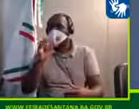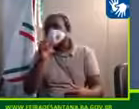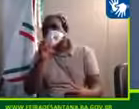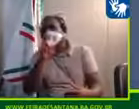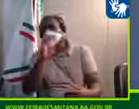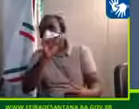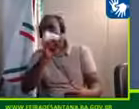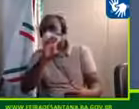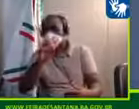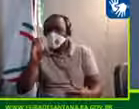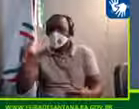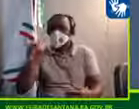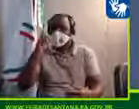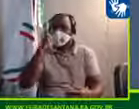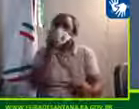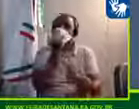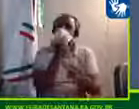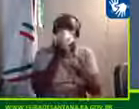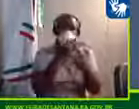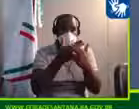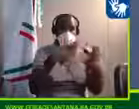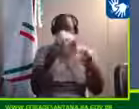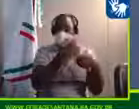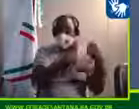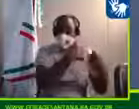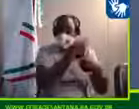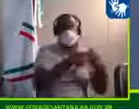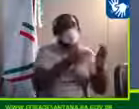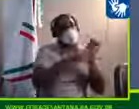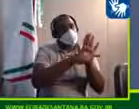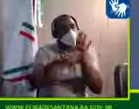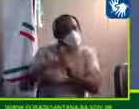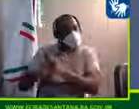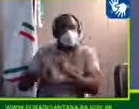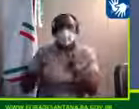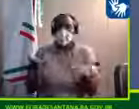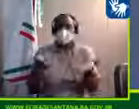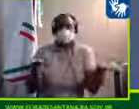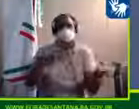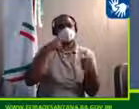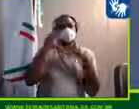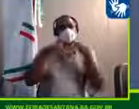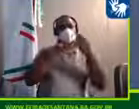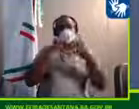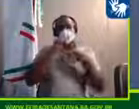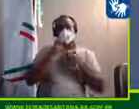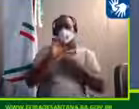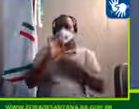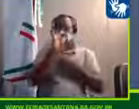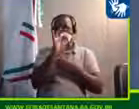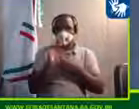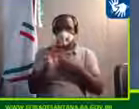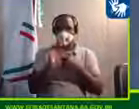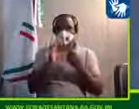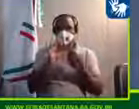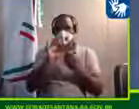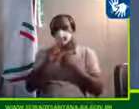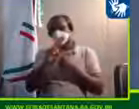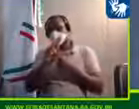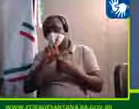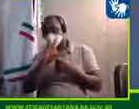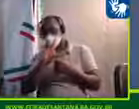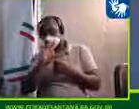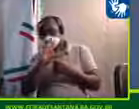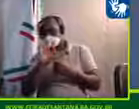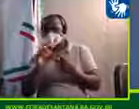até agora com os recursos da merenda escolar. Não conseguimos ainda o desbloqueio dos 8% do Fundef, isso aí vai